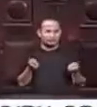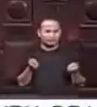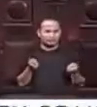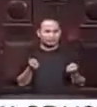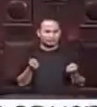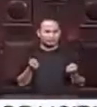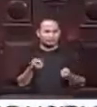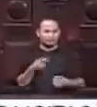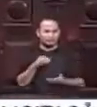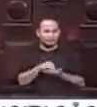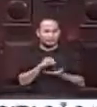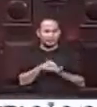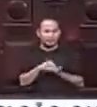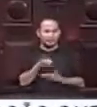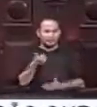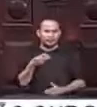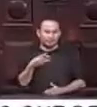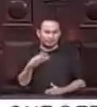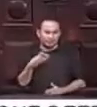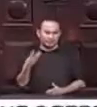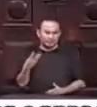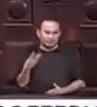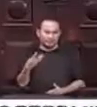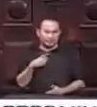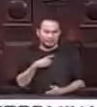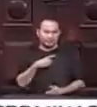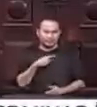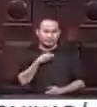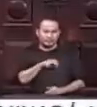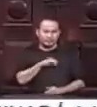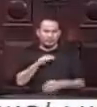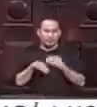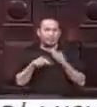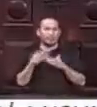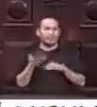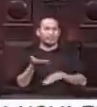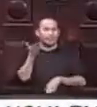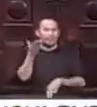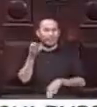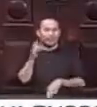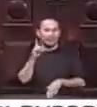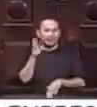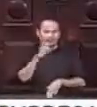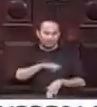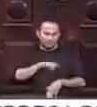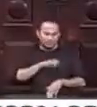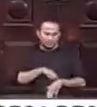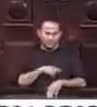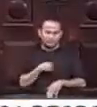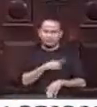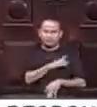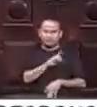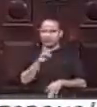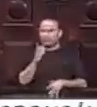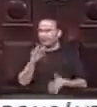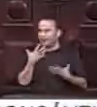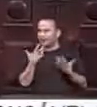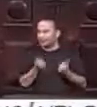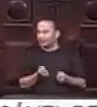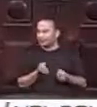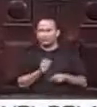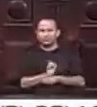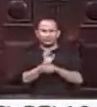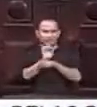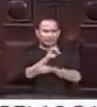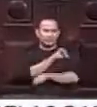sem 13º, manter os supersalários é canalice, é simplesmente virar as costas para o povo do estado do